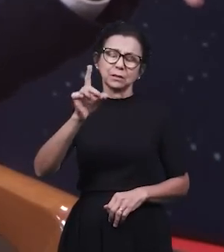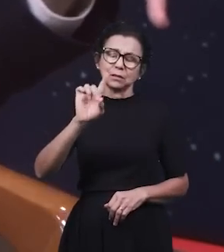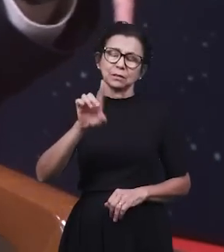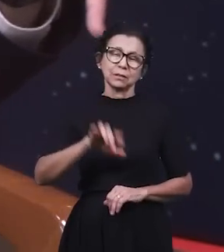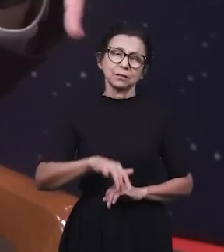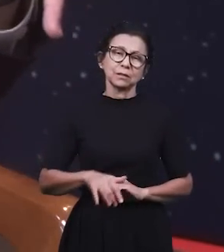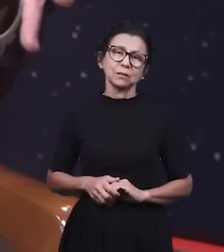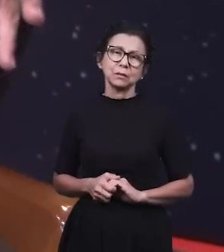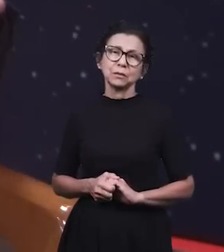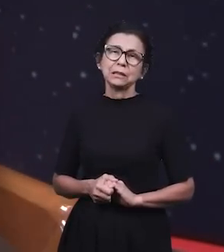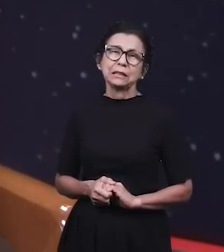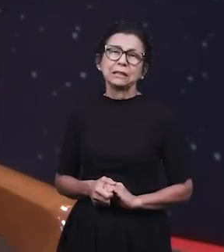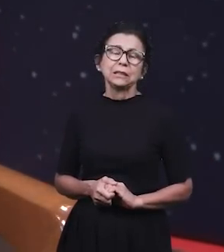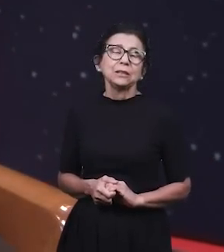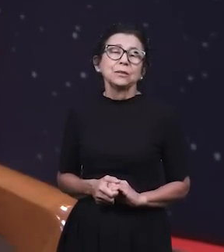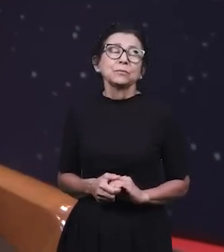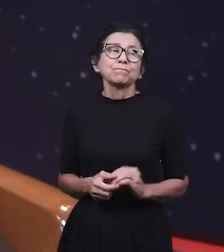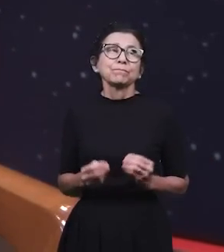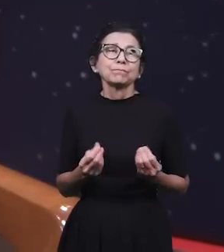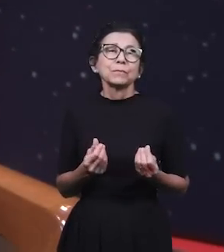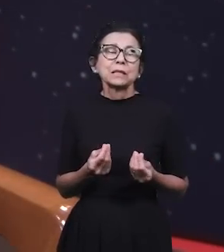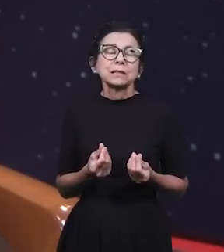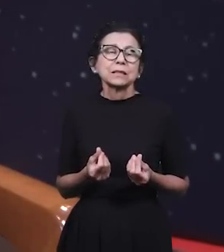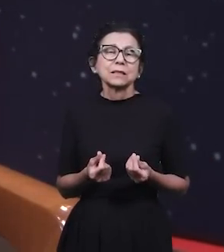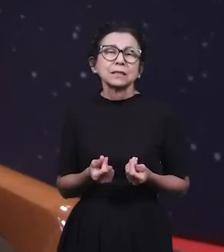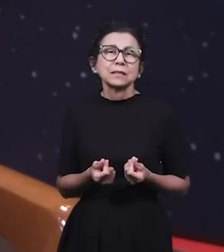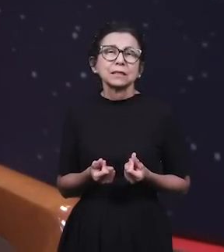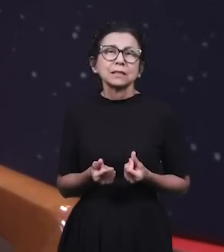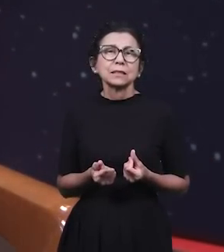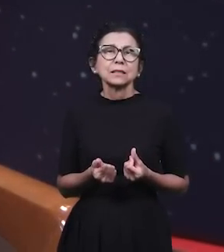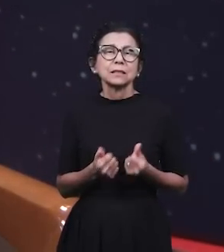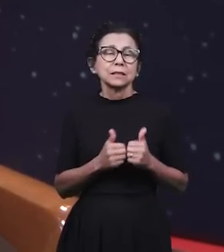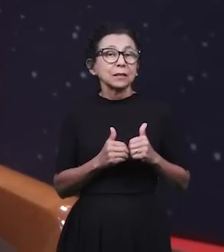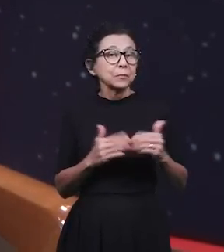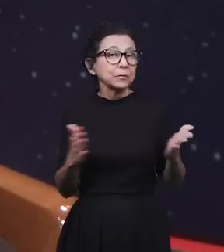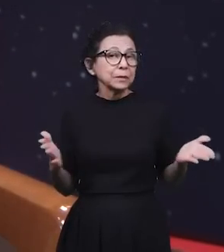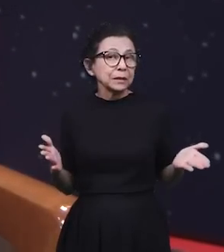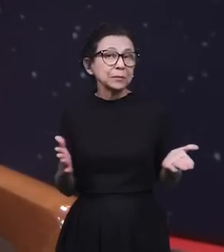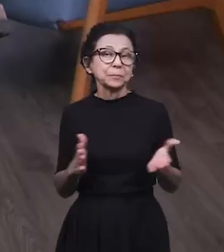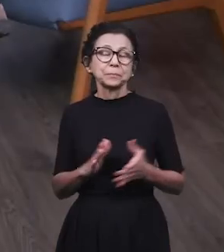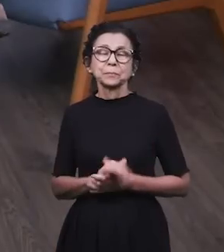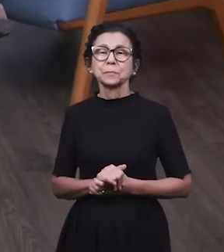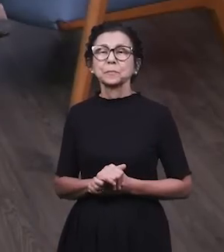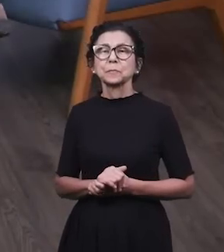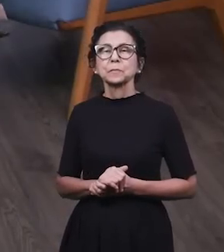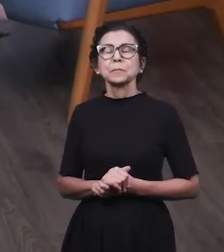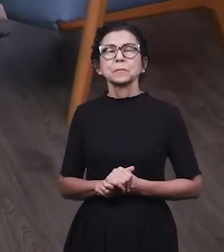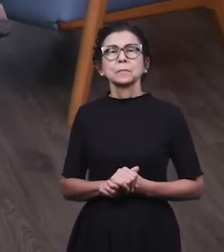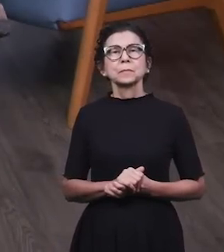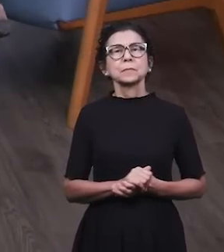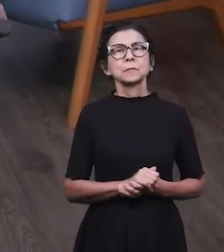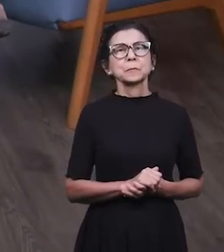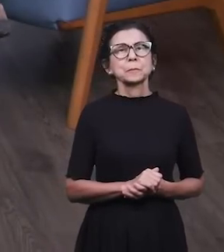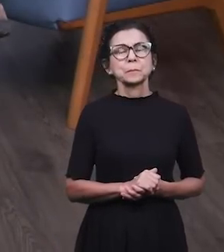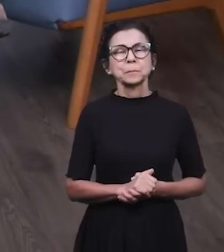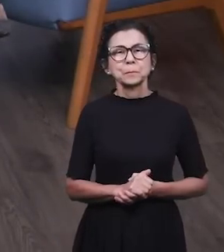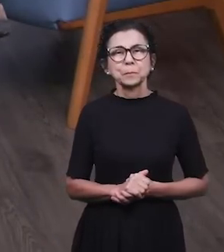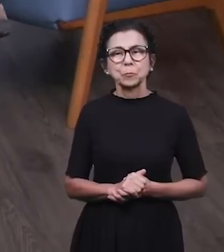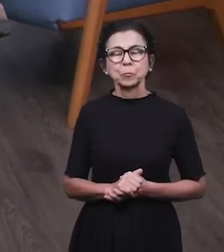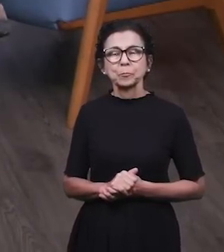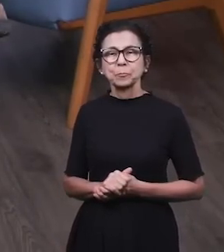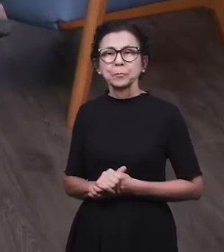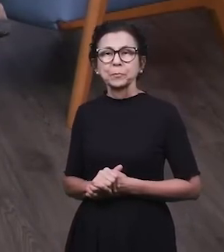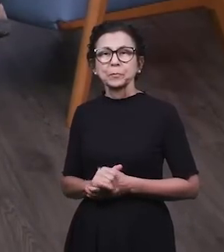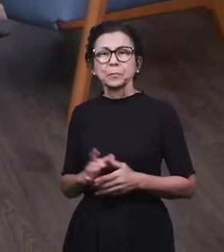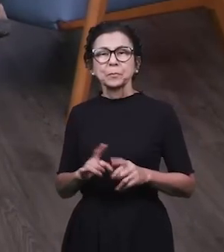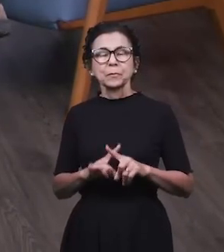permita que a palavra fique à beira do caminho. Você vai muito no sentido evangelístico. Vida, né? Exatamente. Só que aqui